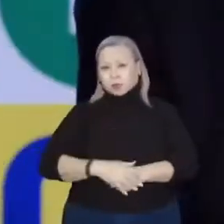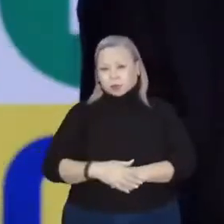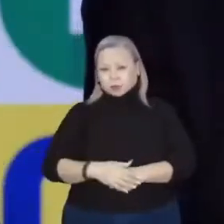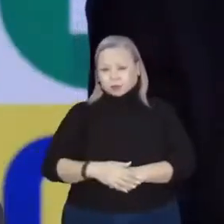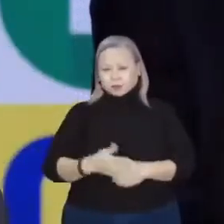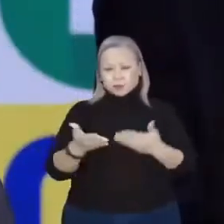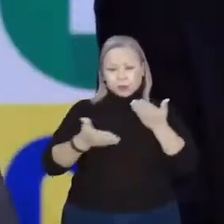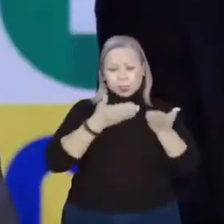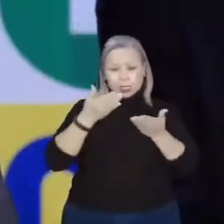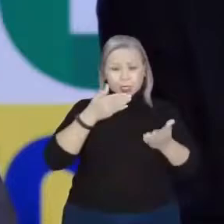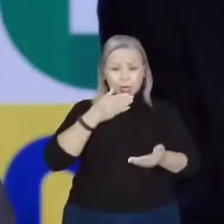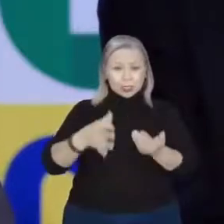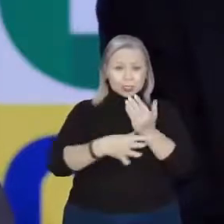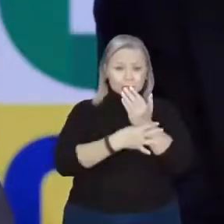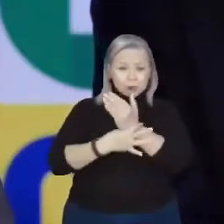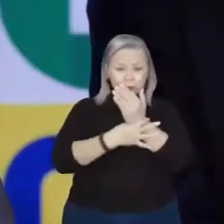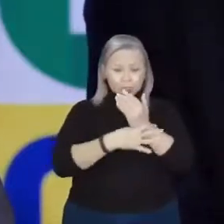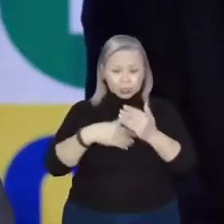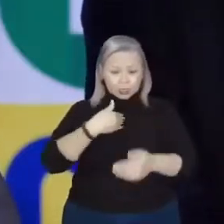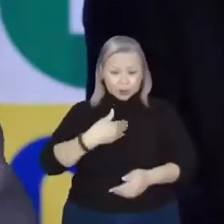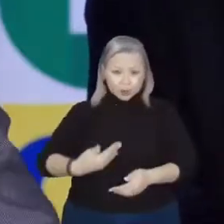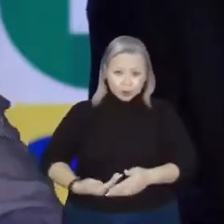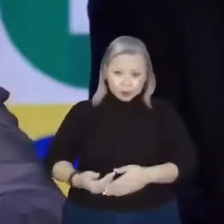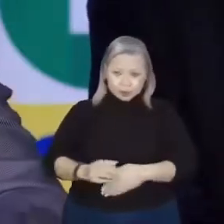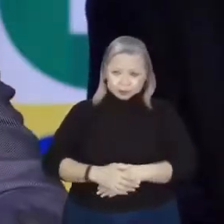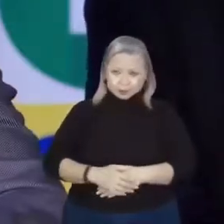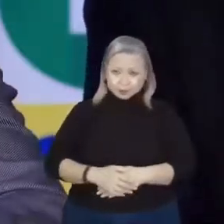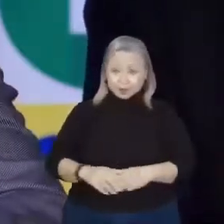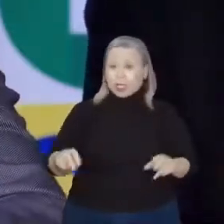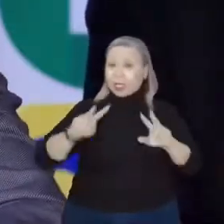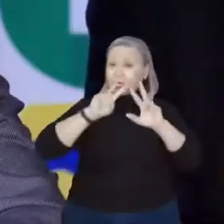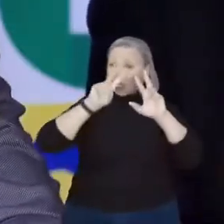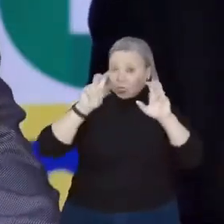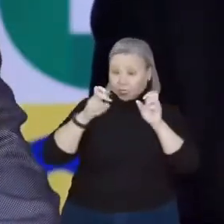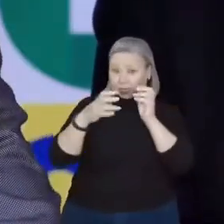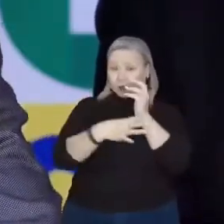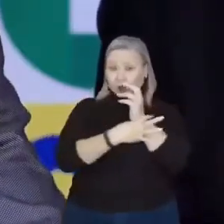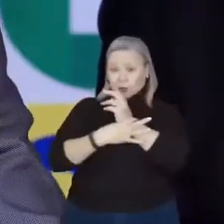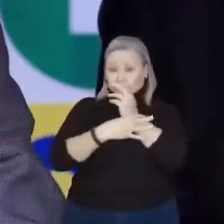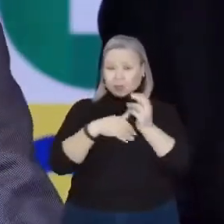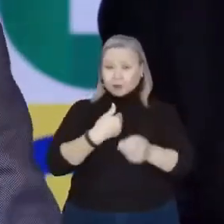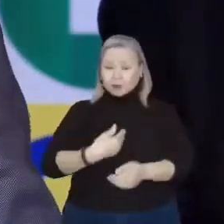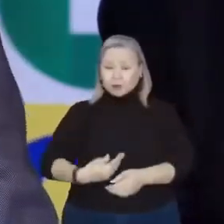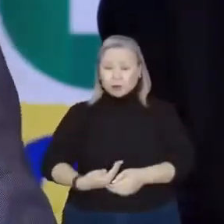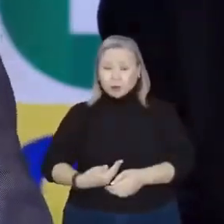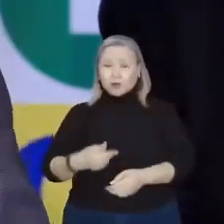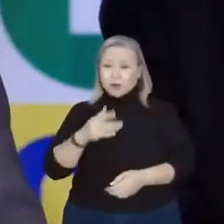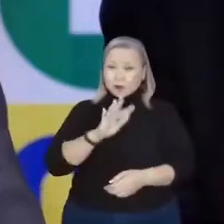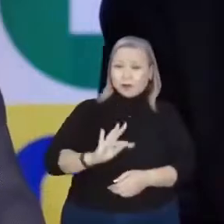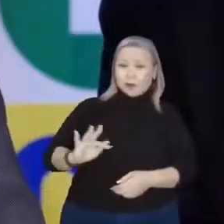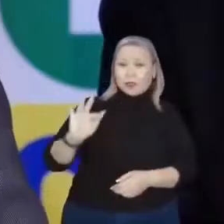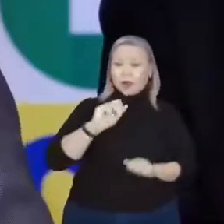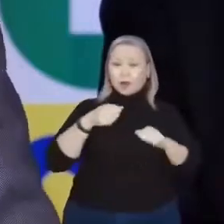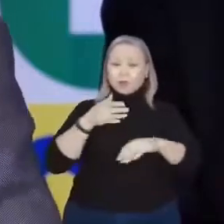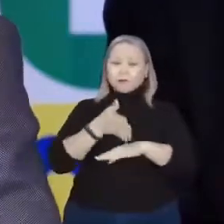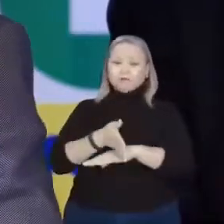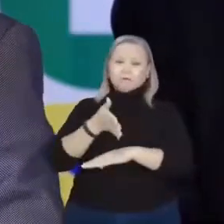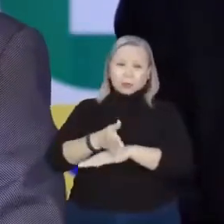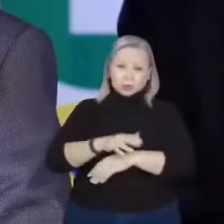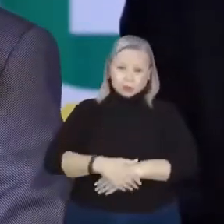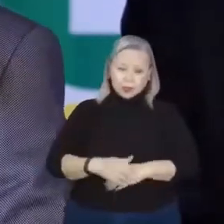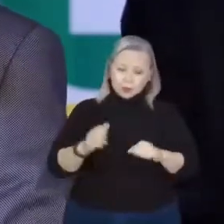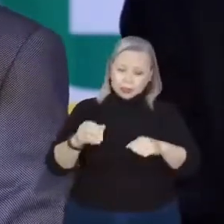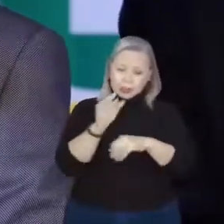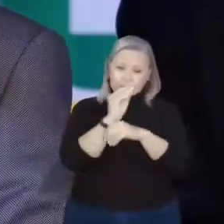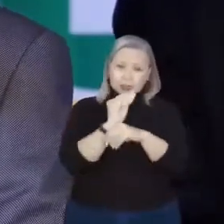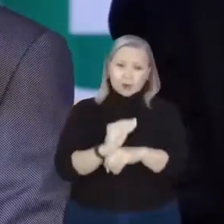queria dizer para vocês que tem uma coisa na questão da segurança pública que o governo federal tem que se meter, porque nós precisamos cuidar